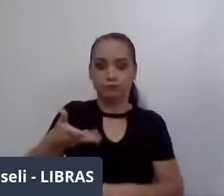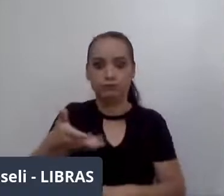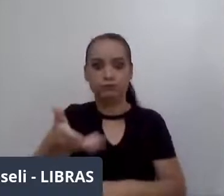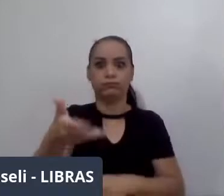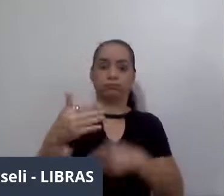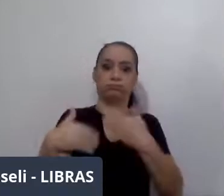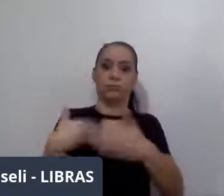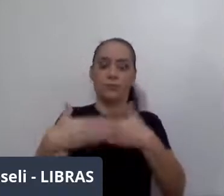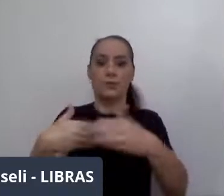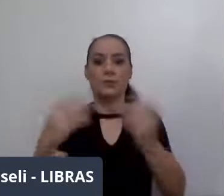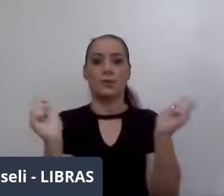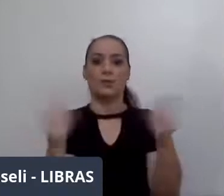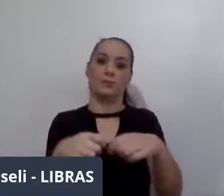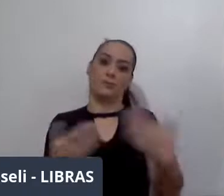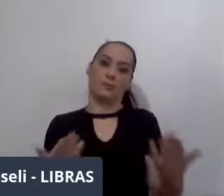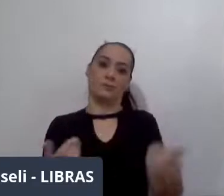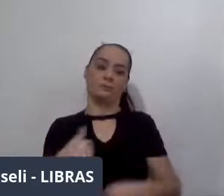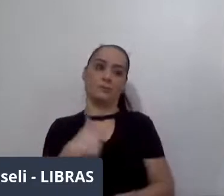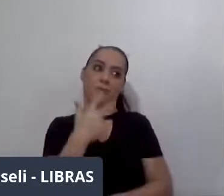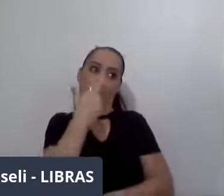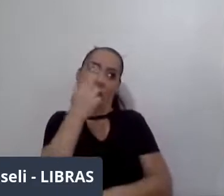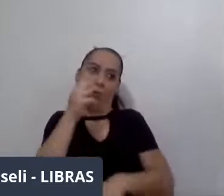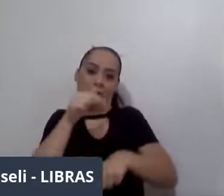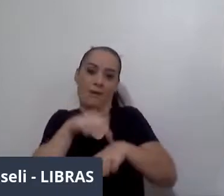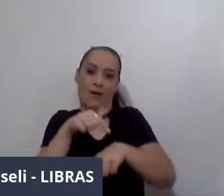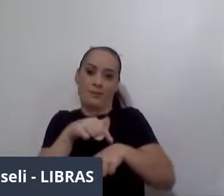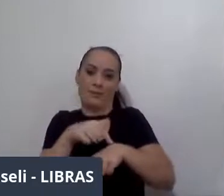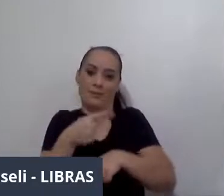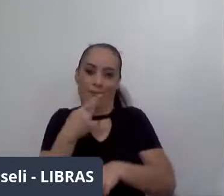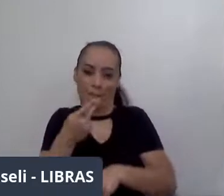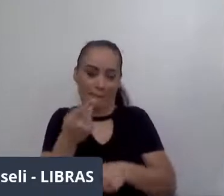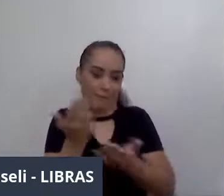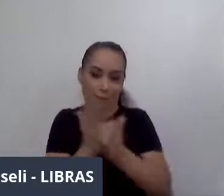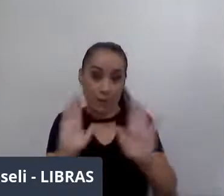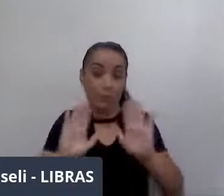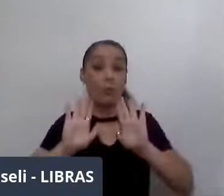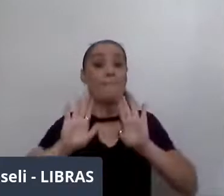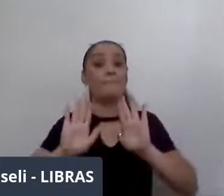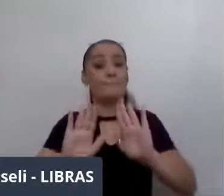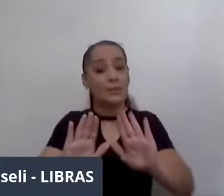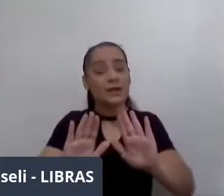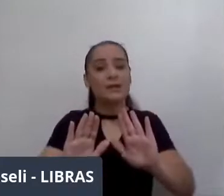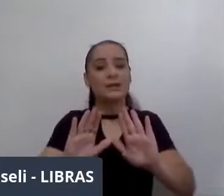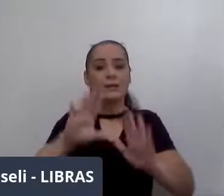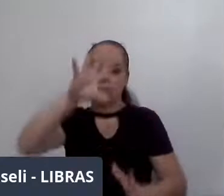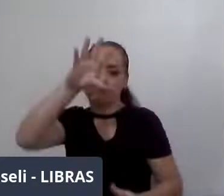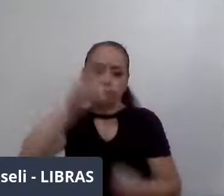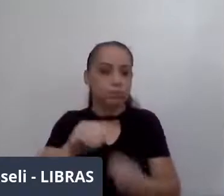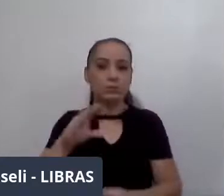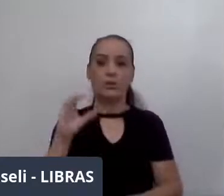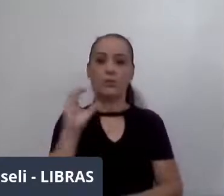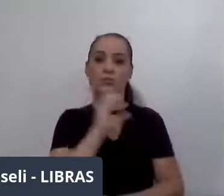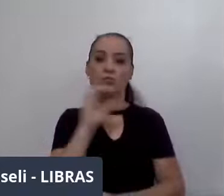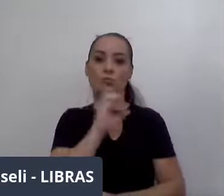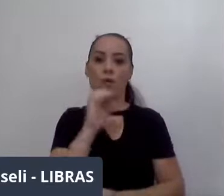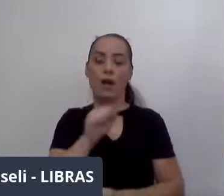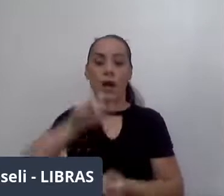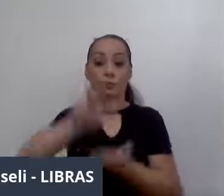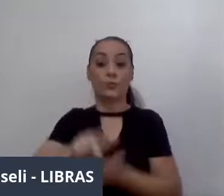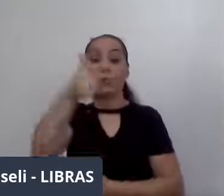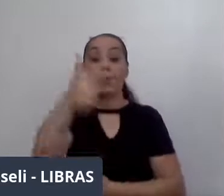processos. Acho que já esgotei meu período de fala, mas eu quis trazer um breve resumo do que, de fato, é a